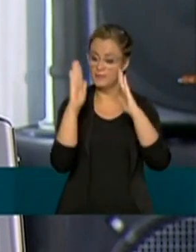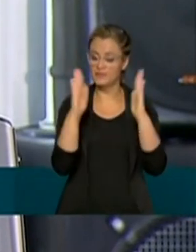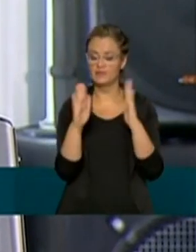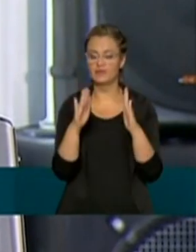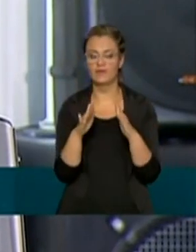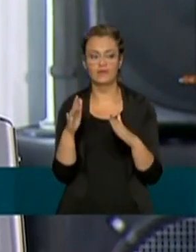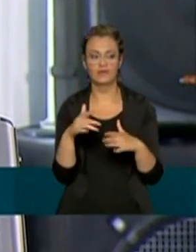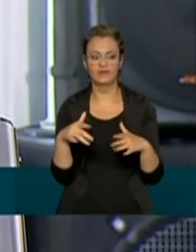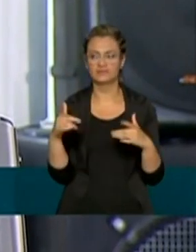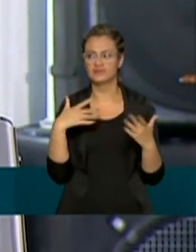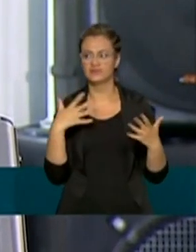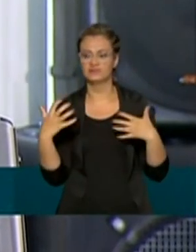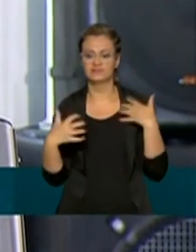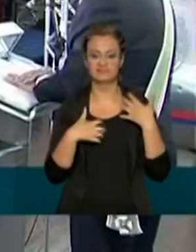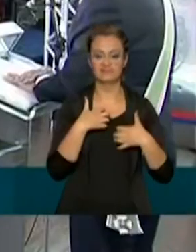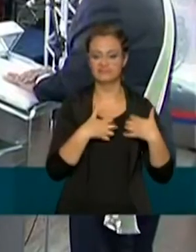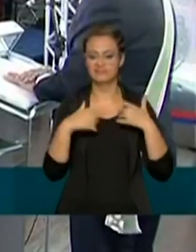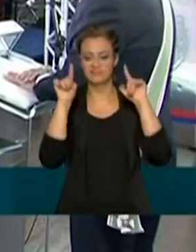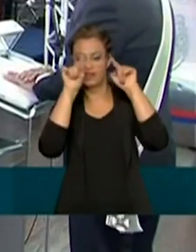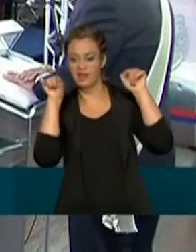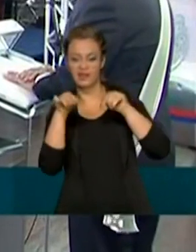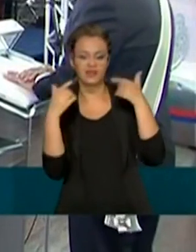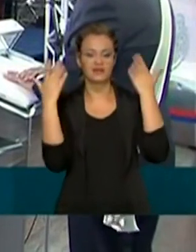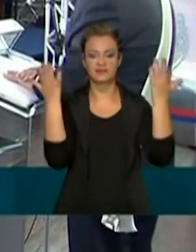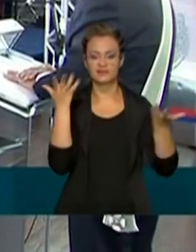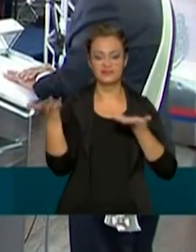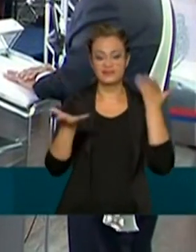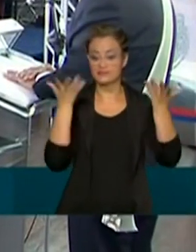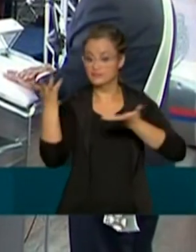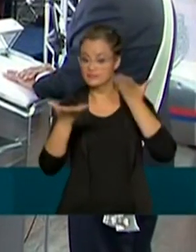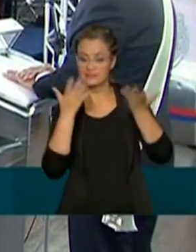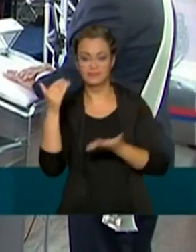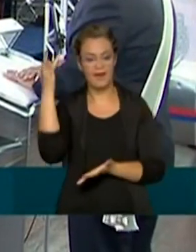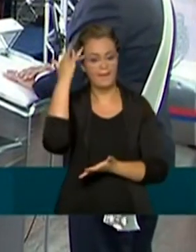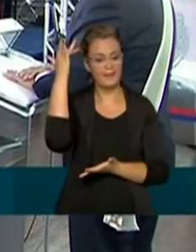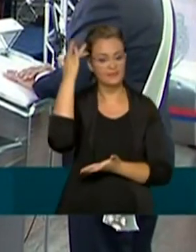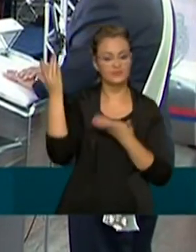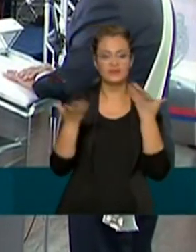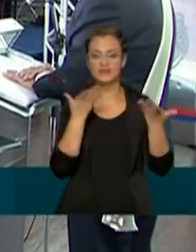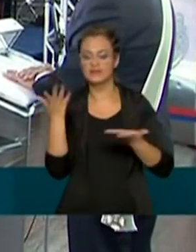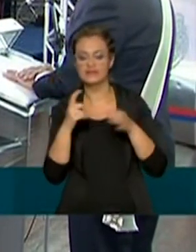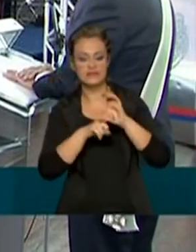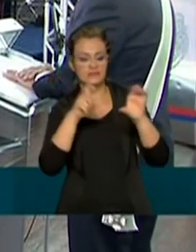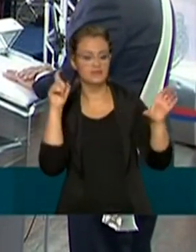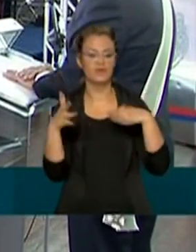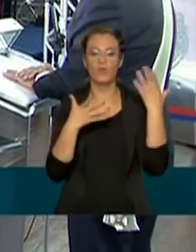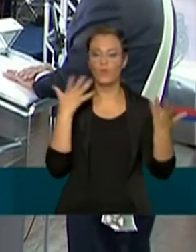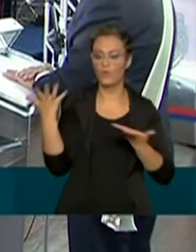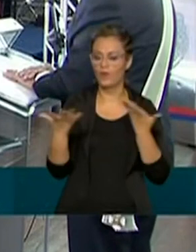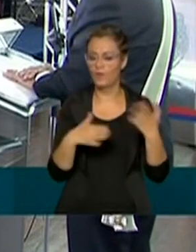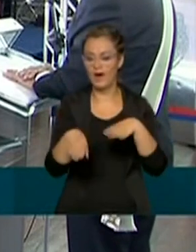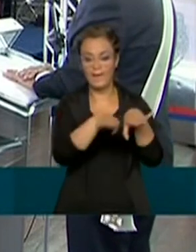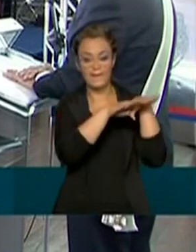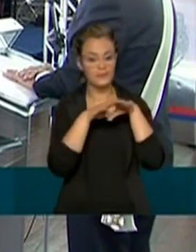intensa comoção e incertezas, que colocam à prova a maturidade, a independência e a harmonia